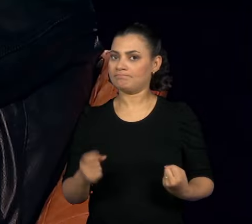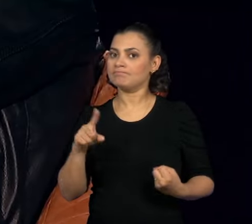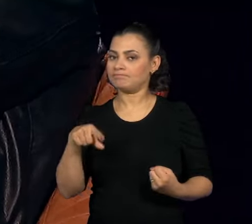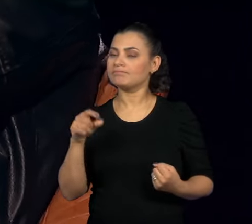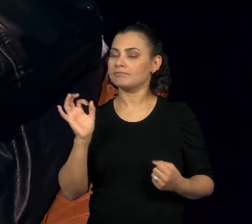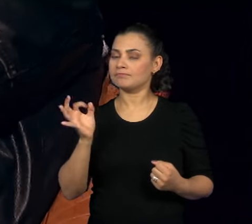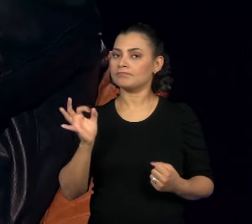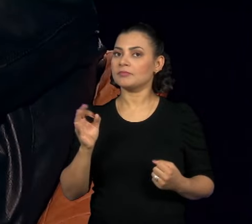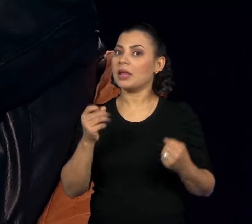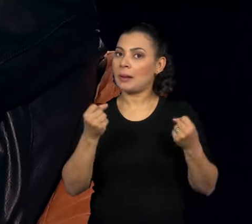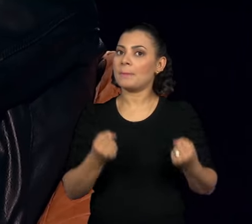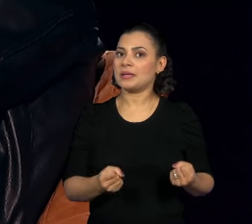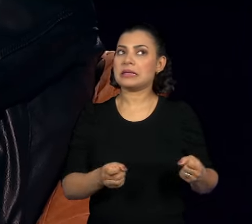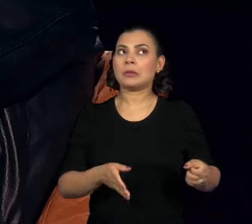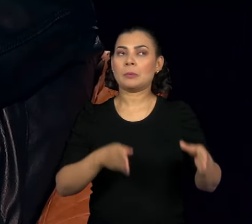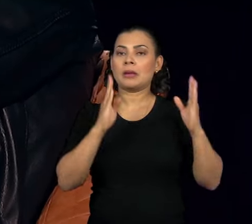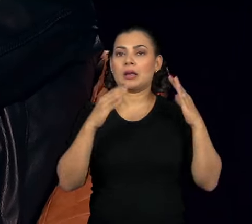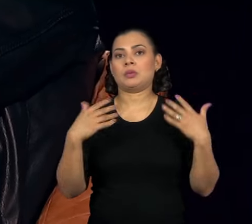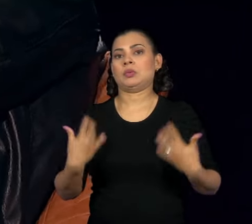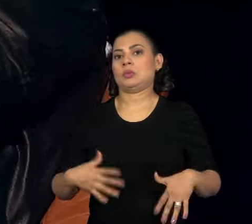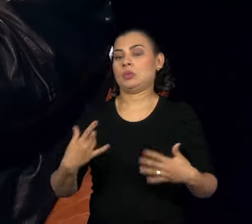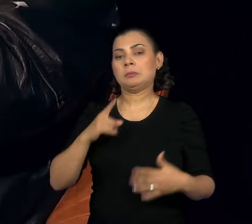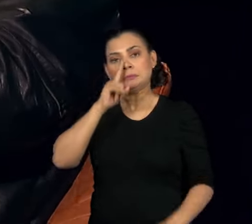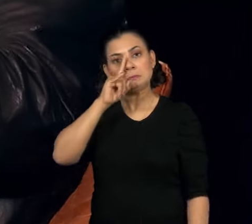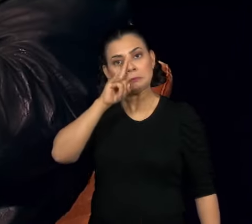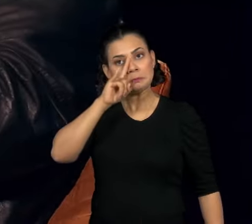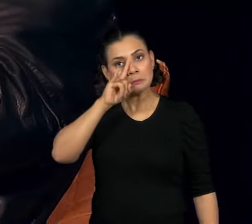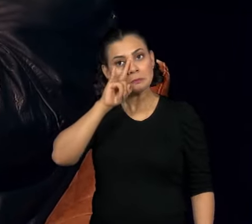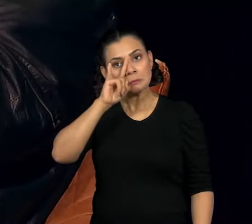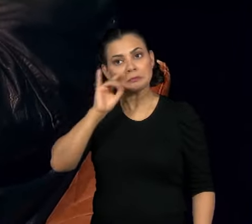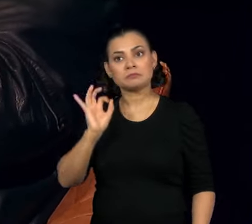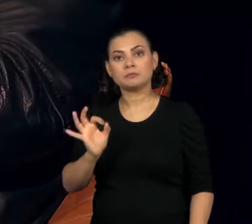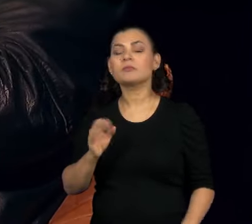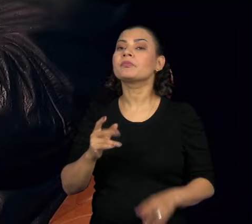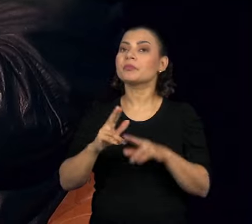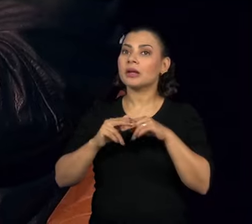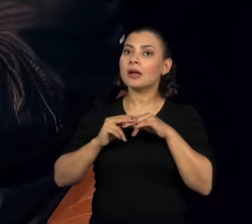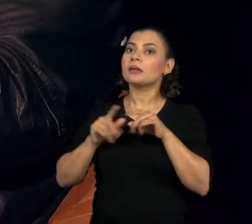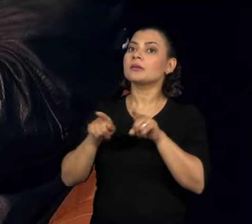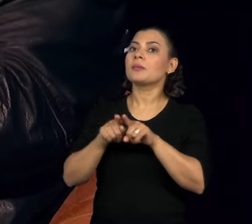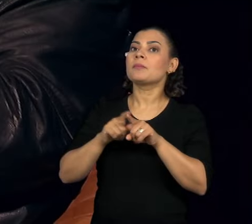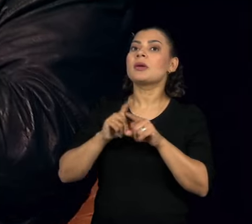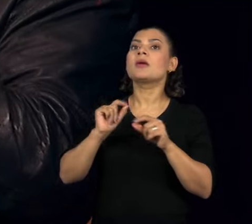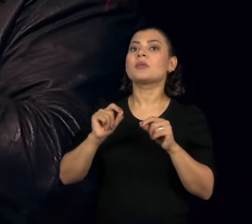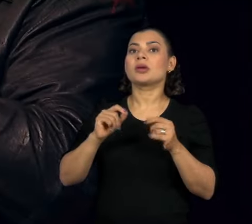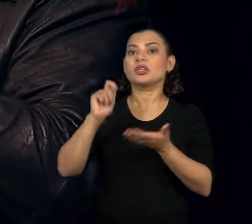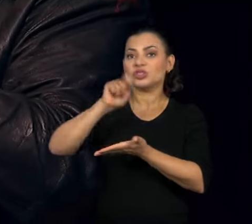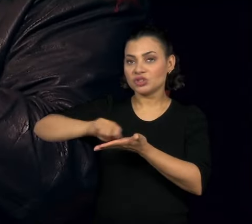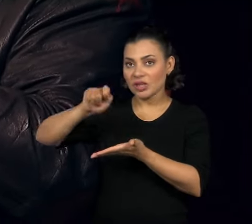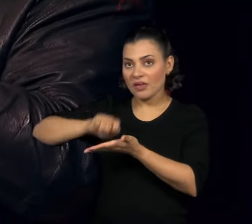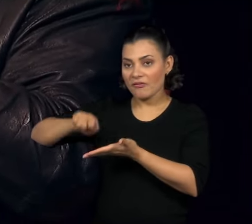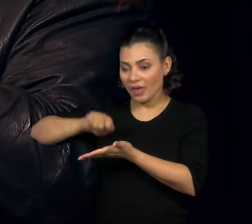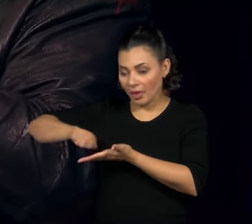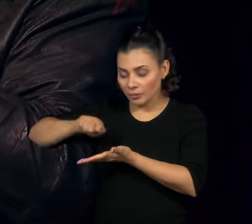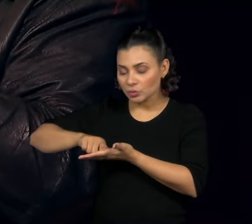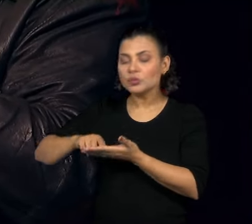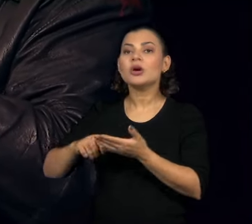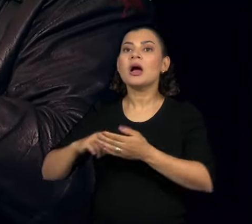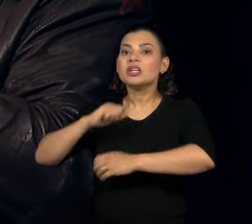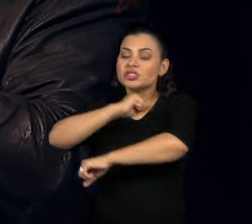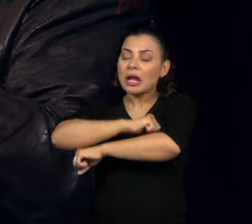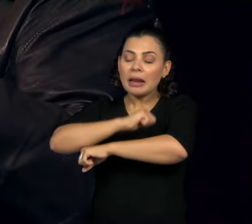meio barra pesada, assim. Cheguei a ver. Um dia eu estava escrevendo na janela e vi um cara caindo, assim, um corpo, né? Um corpo que cai,